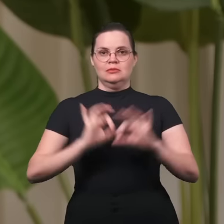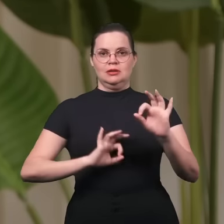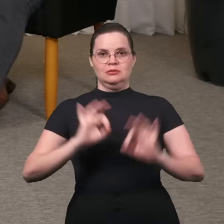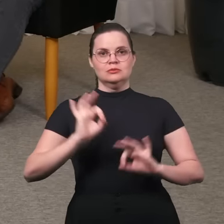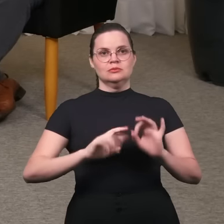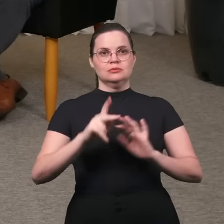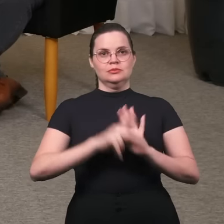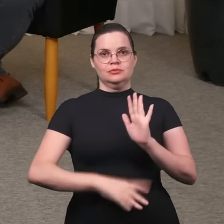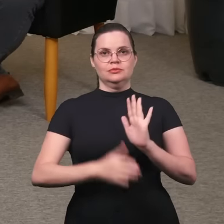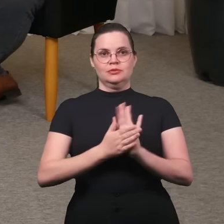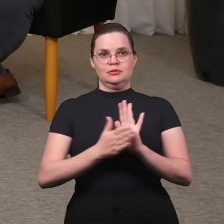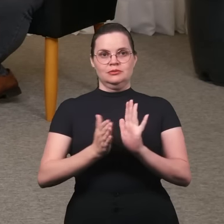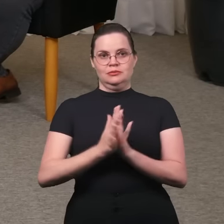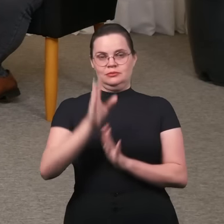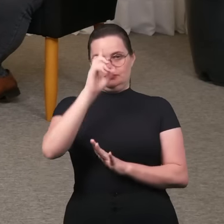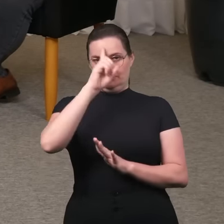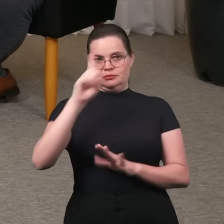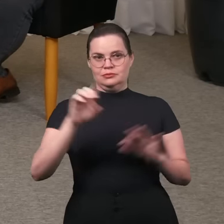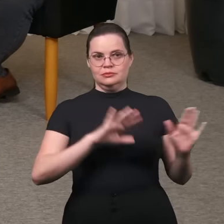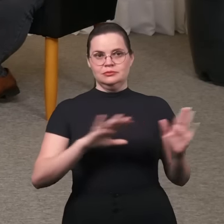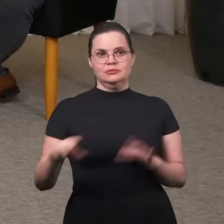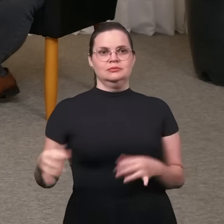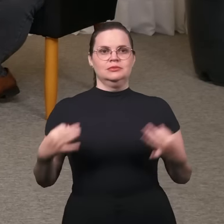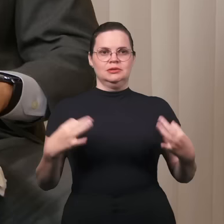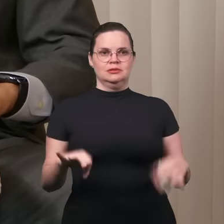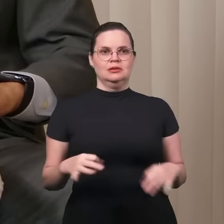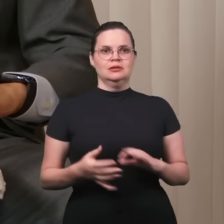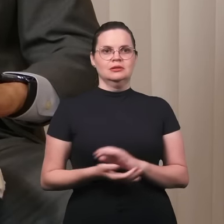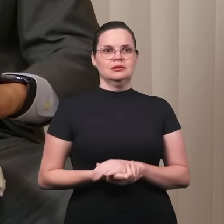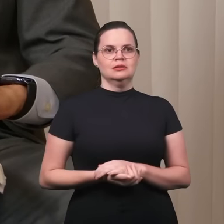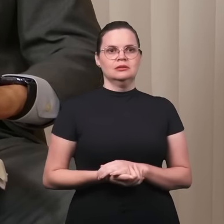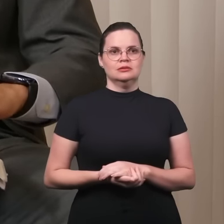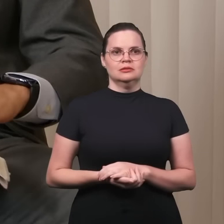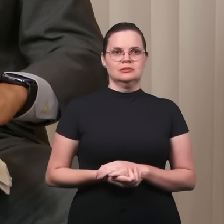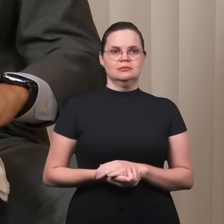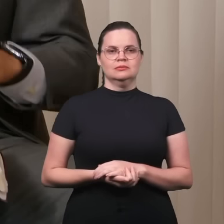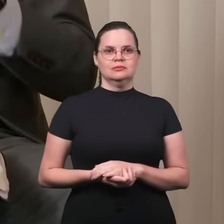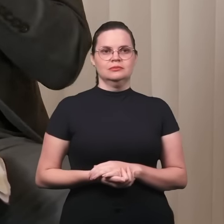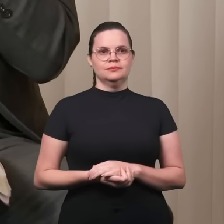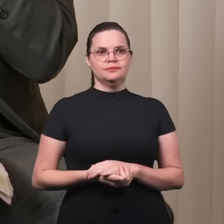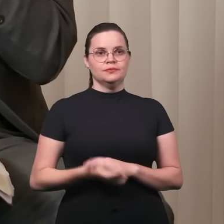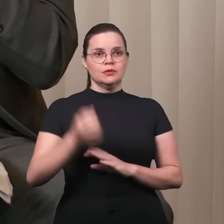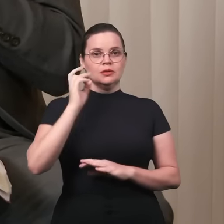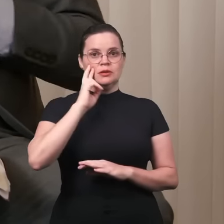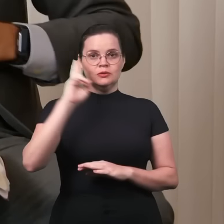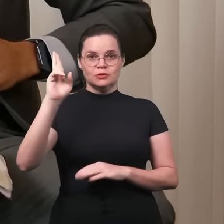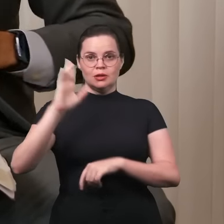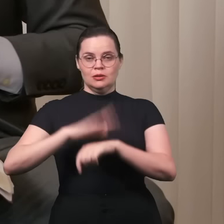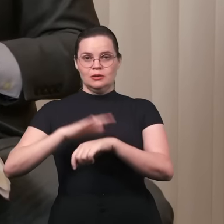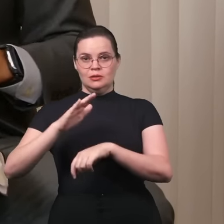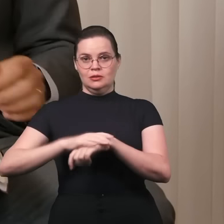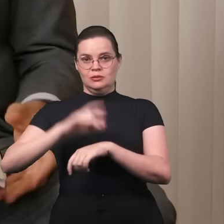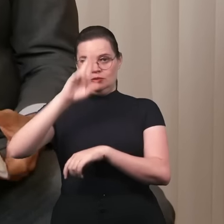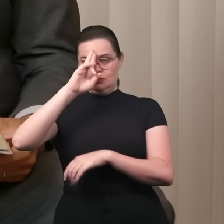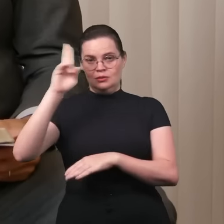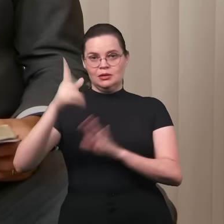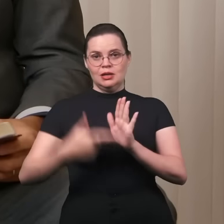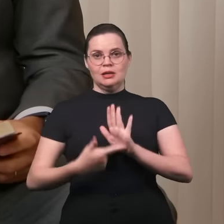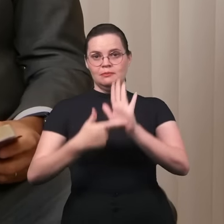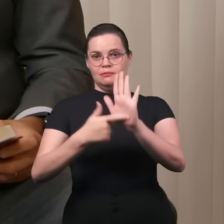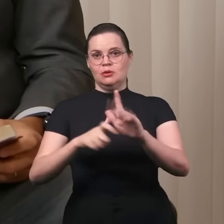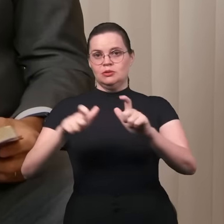Deus. Com certeza. E o Senhor, ele mesmo, ele mostra o lugar, né? Ele aprova o